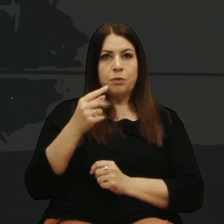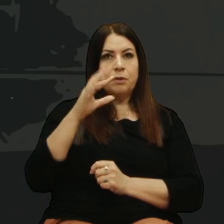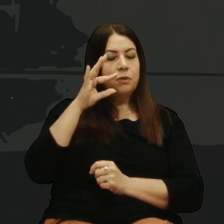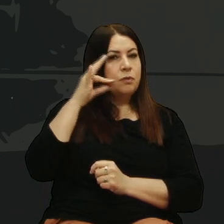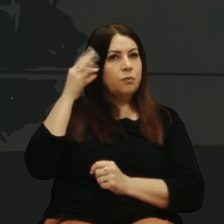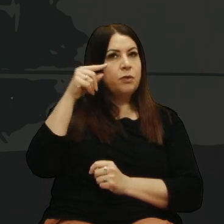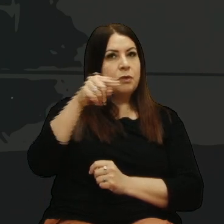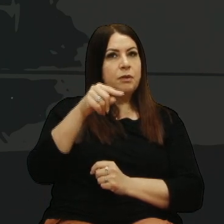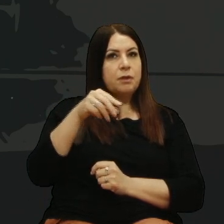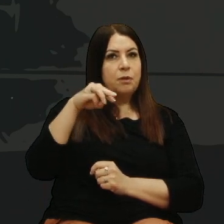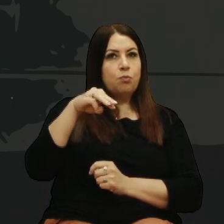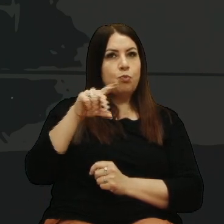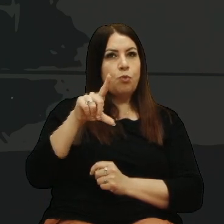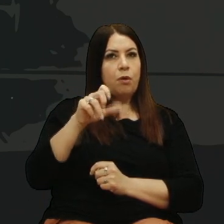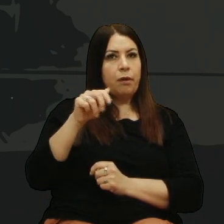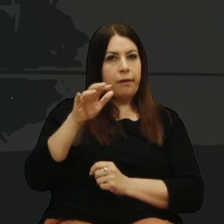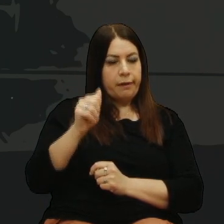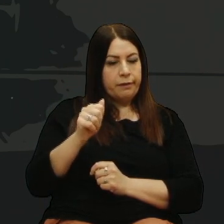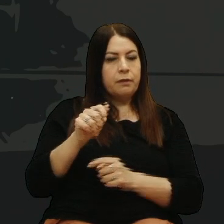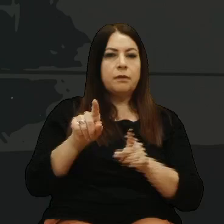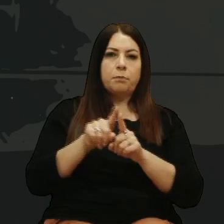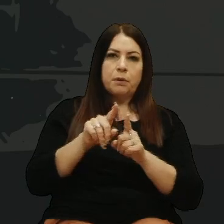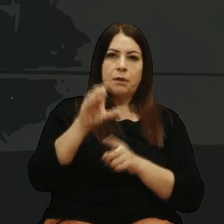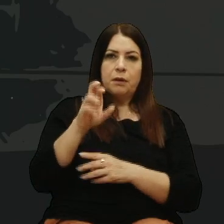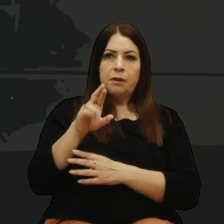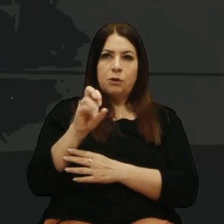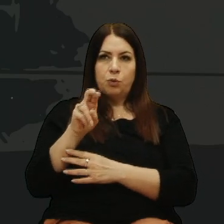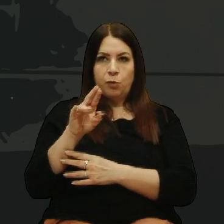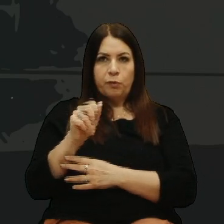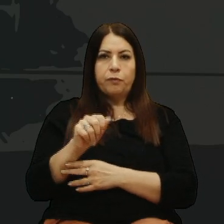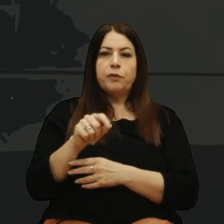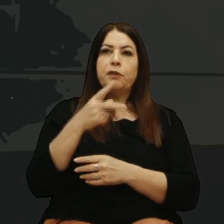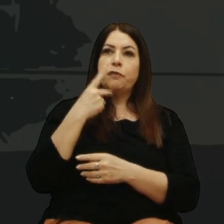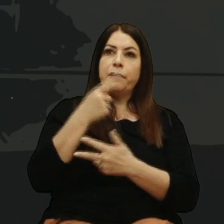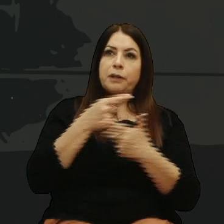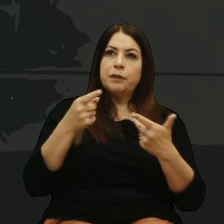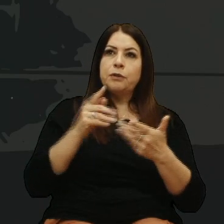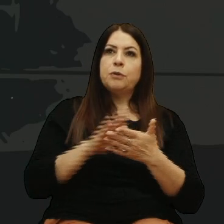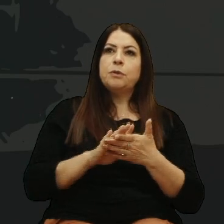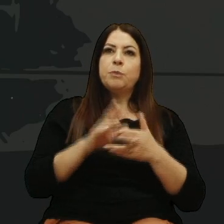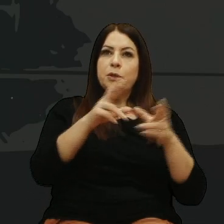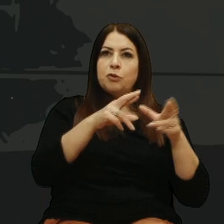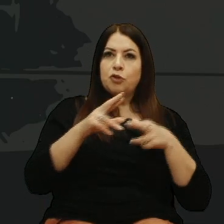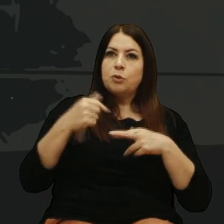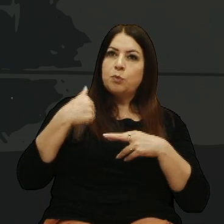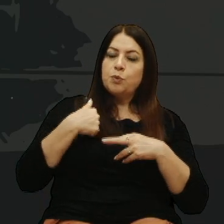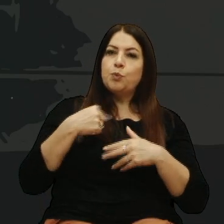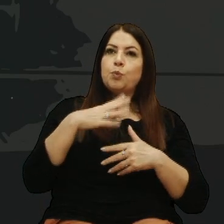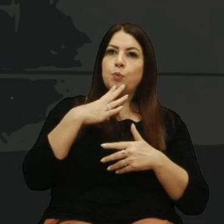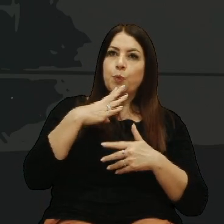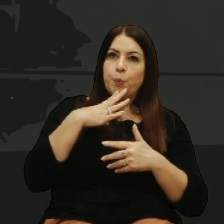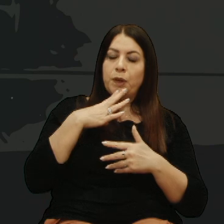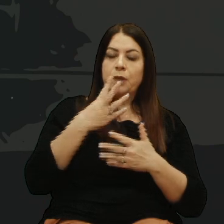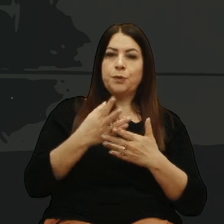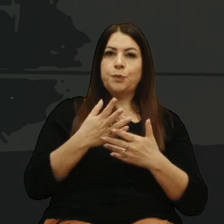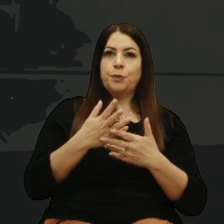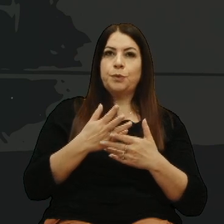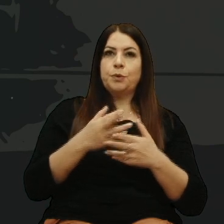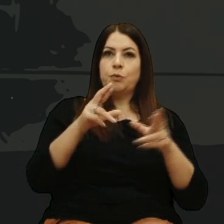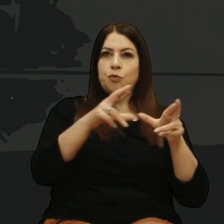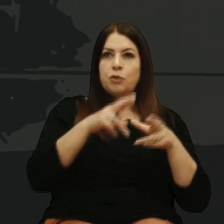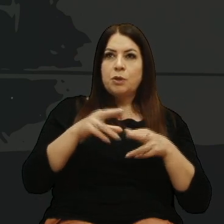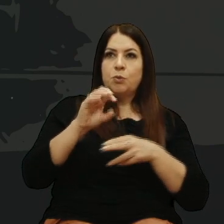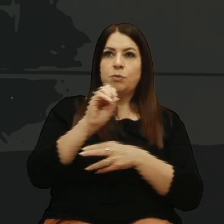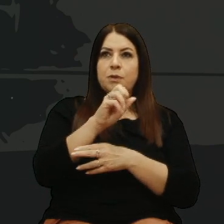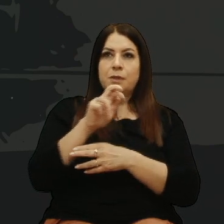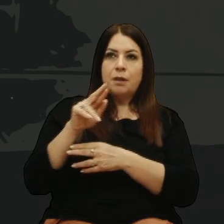na região lá da Mulada, Criúva. Mas, falando mais da região que eu conheço, que é ali a região de